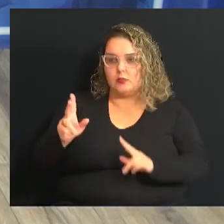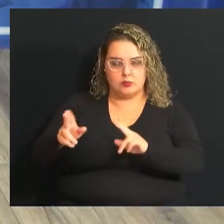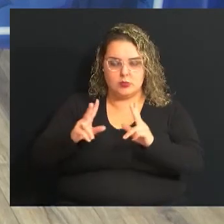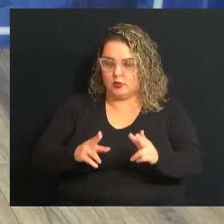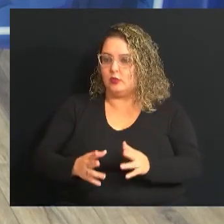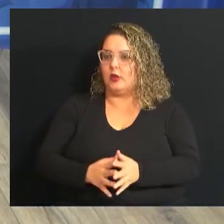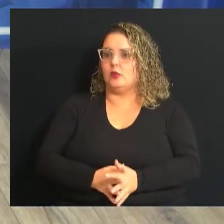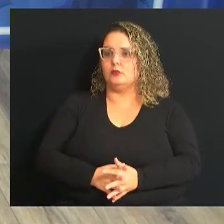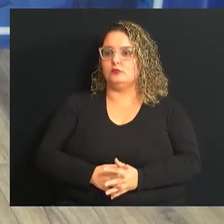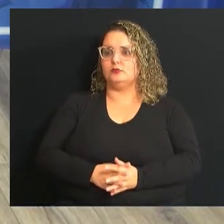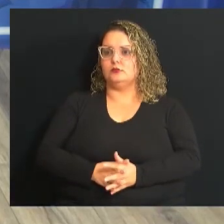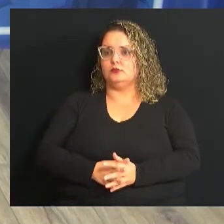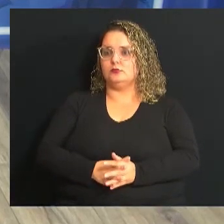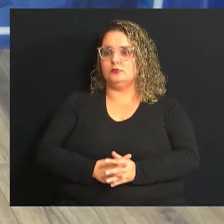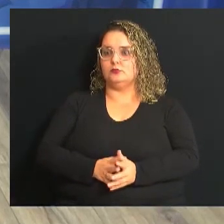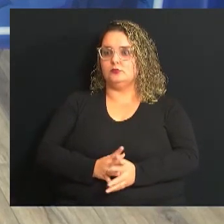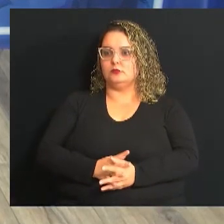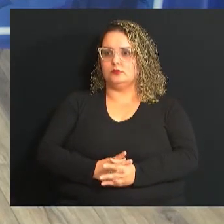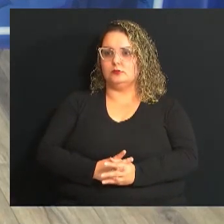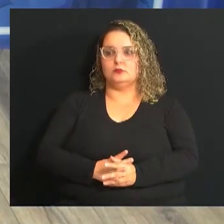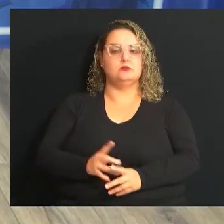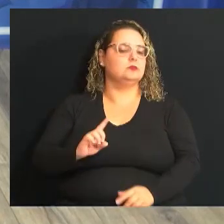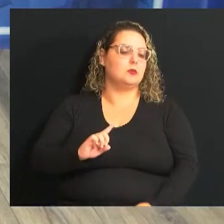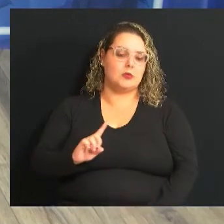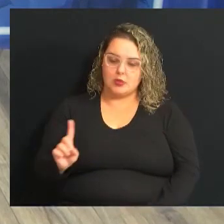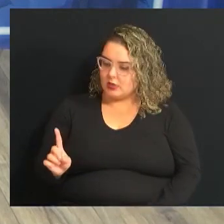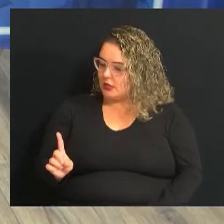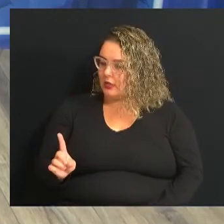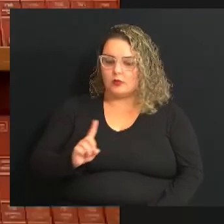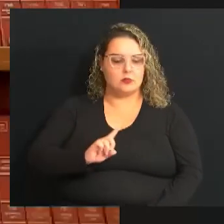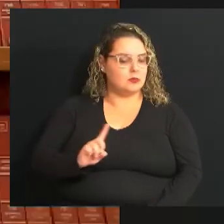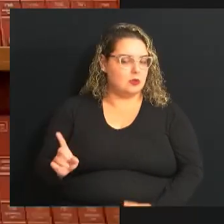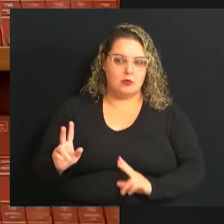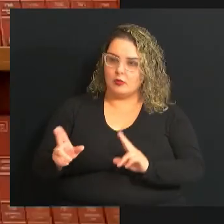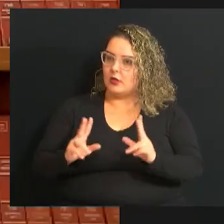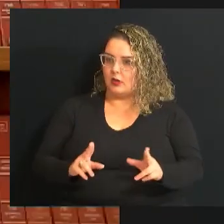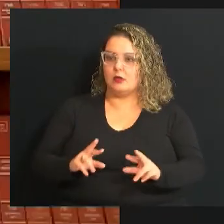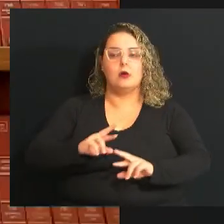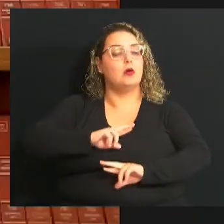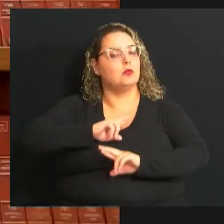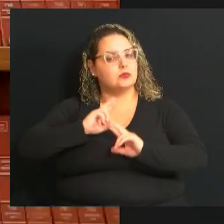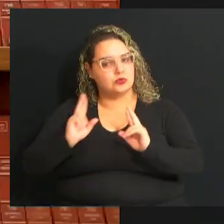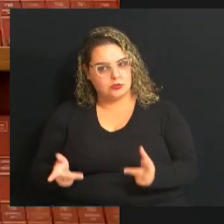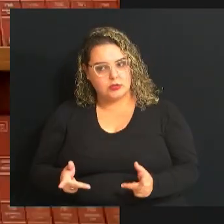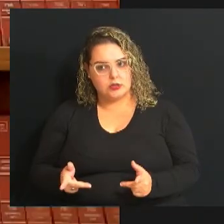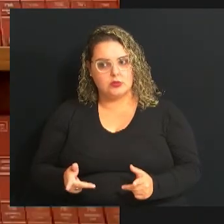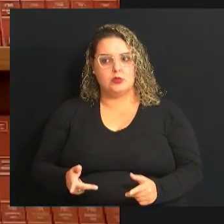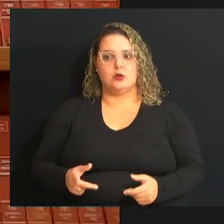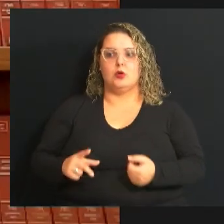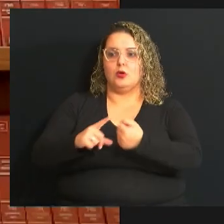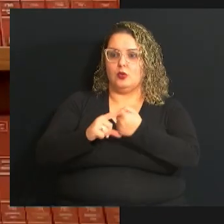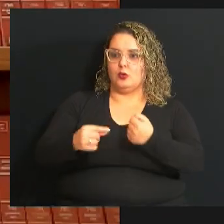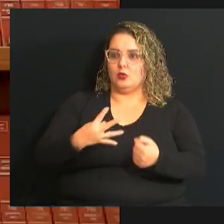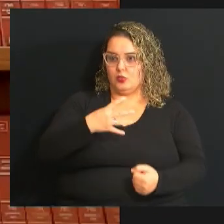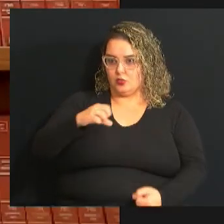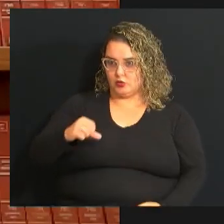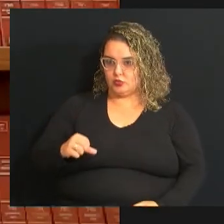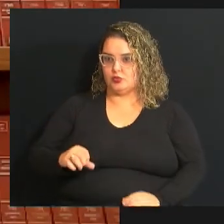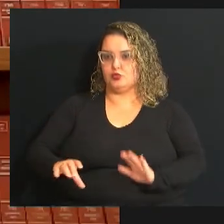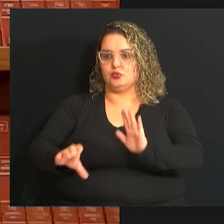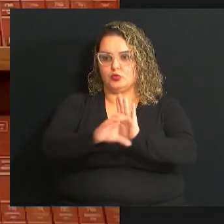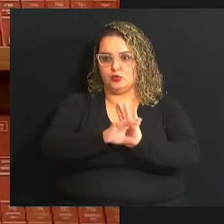aí você é bombardeado aí, como, por exemplo, por outros eletroeletrônicos. Você entra para comprar um celular, aí você